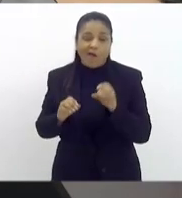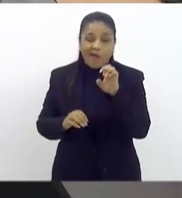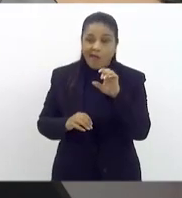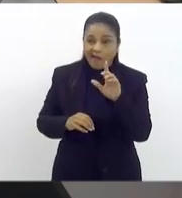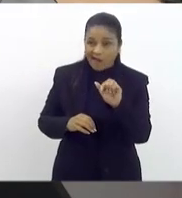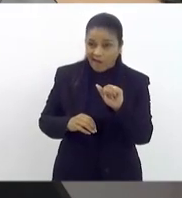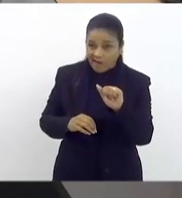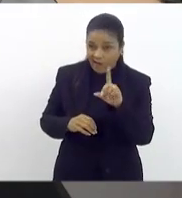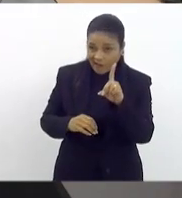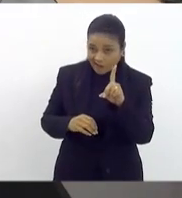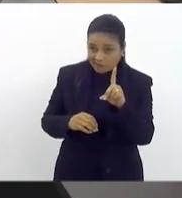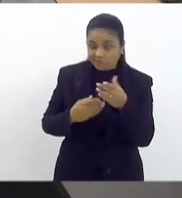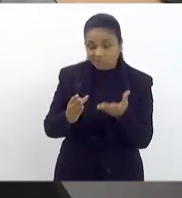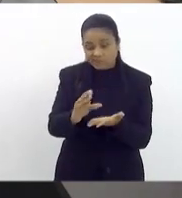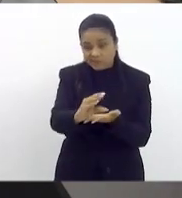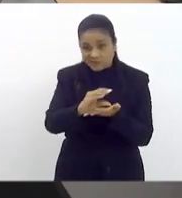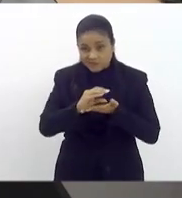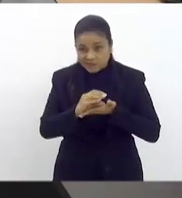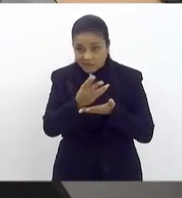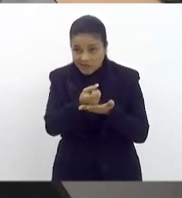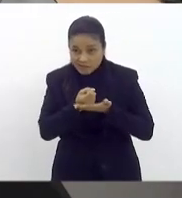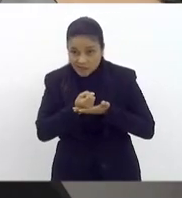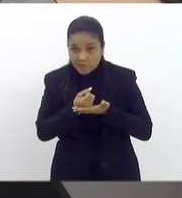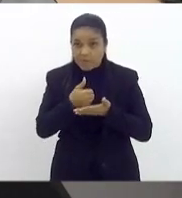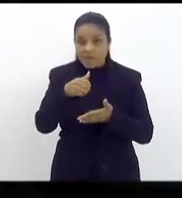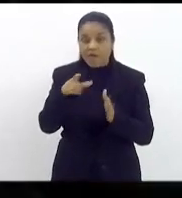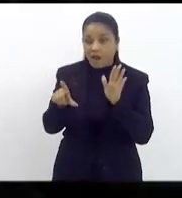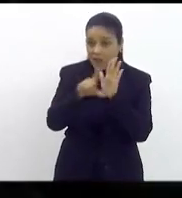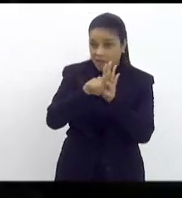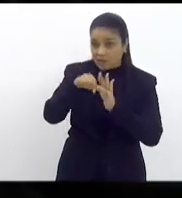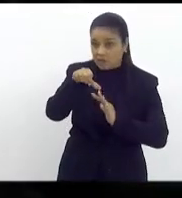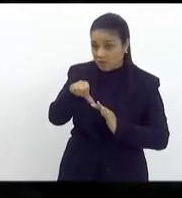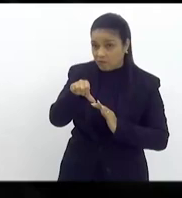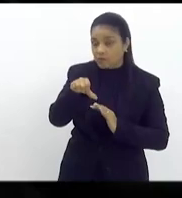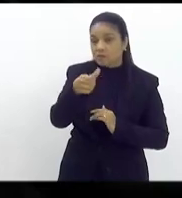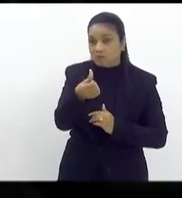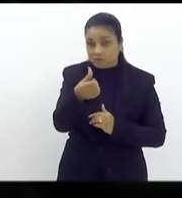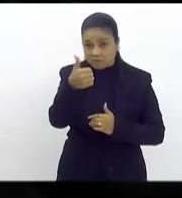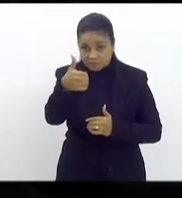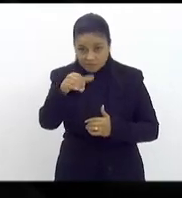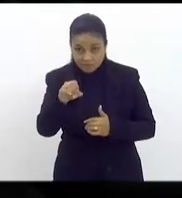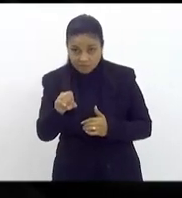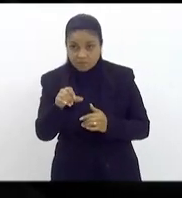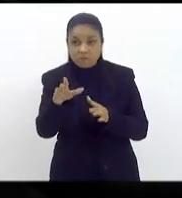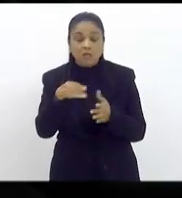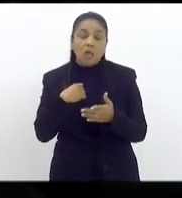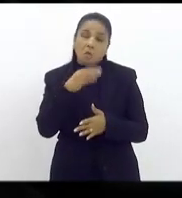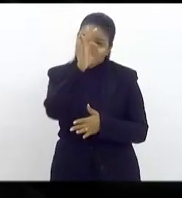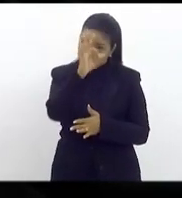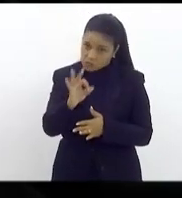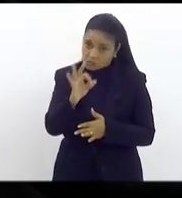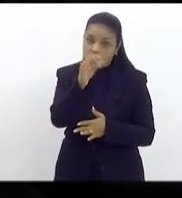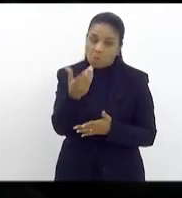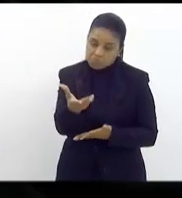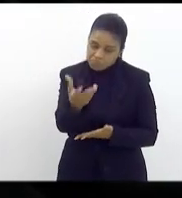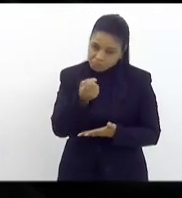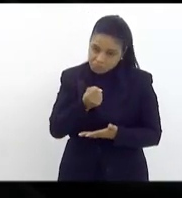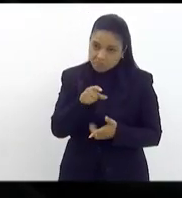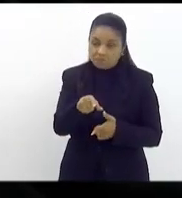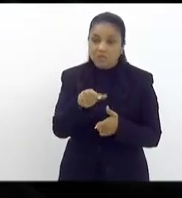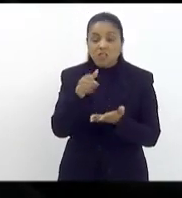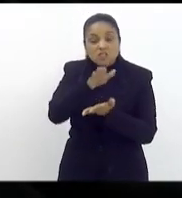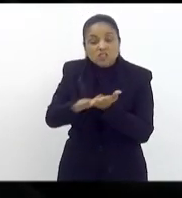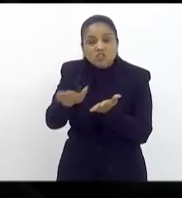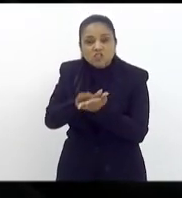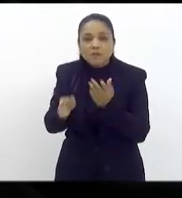têm limite de receber pela Lei 9.610, é isso? Atualmente, o ECAD retém um percentual apenas para as suas